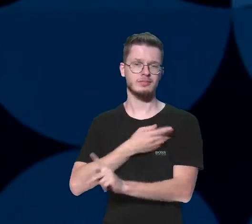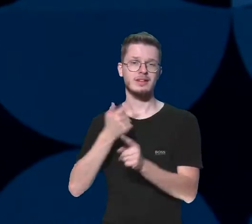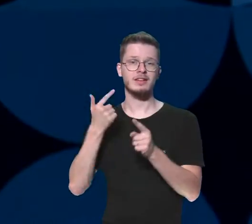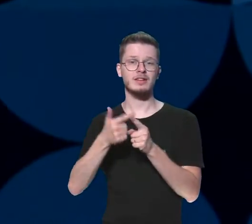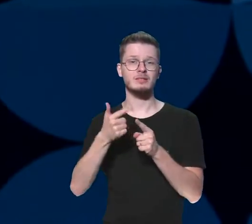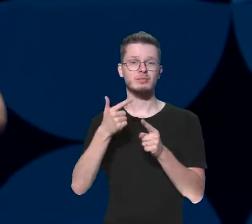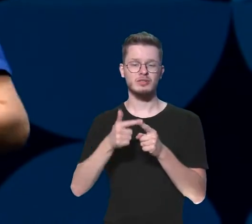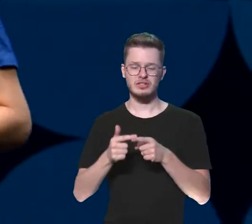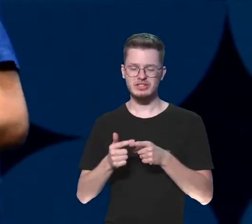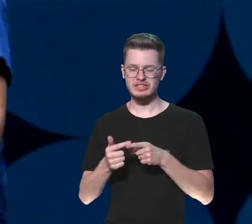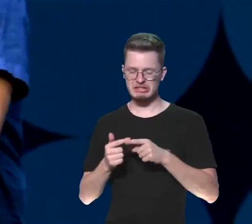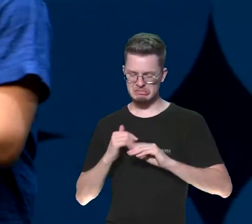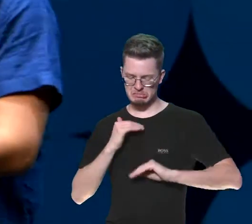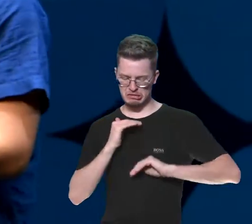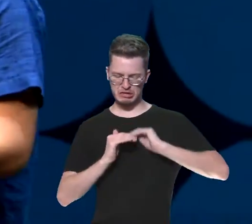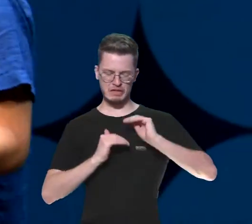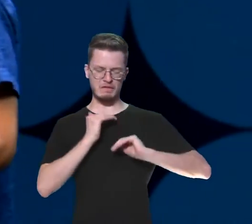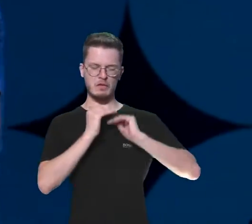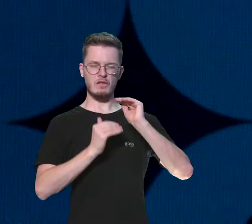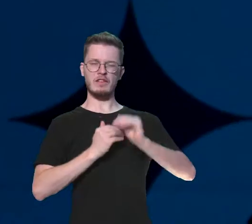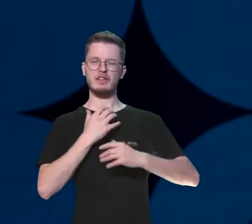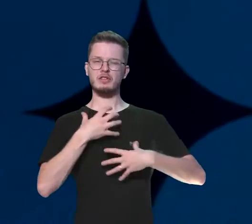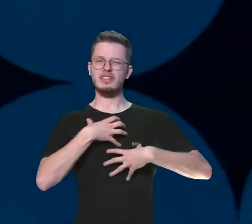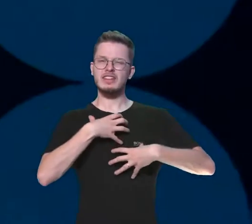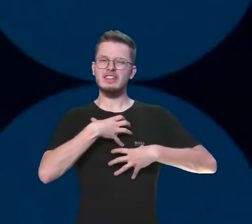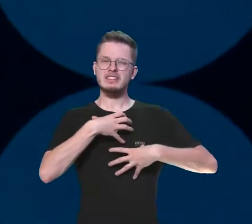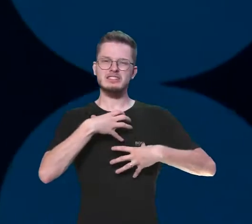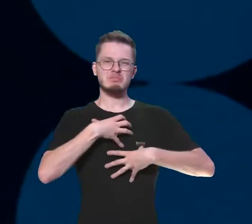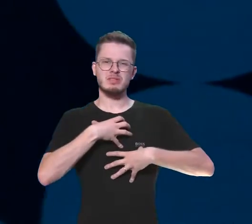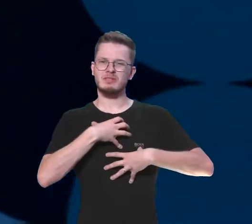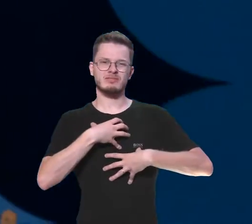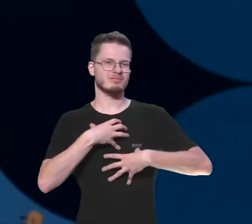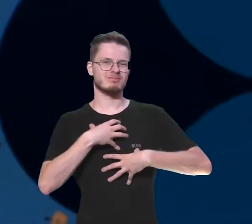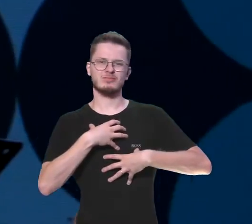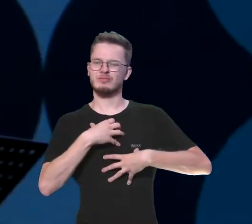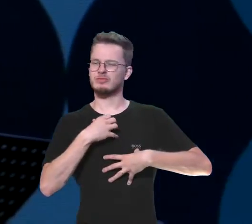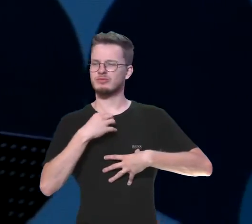muito difícil, ainda mais a gente na nossa realidade da igreja,